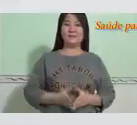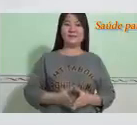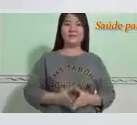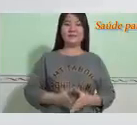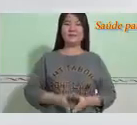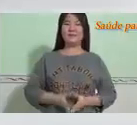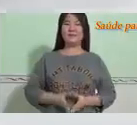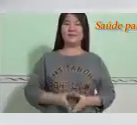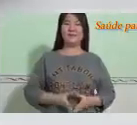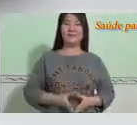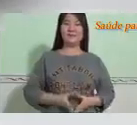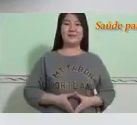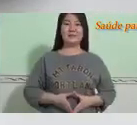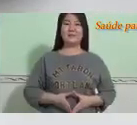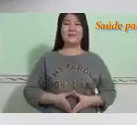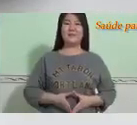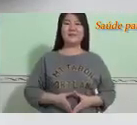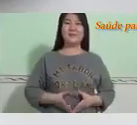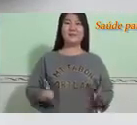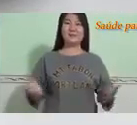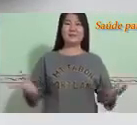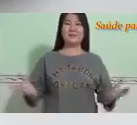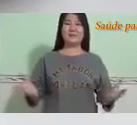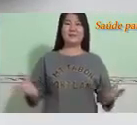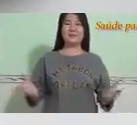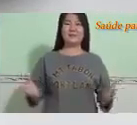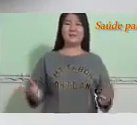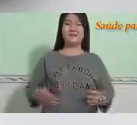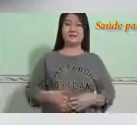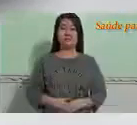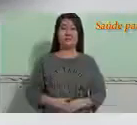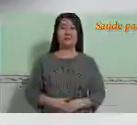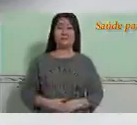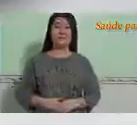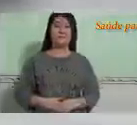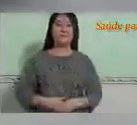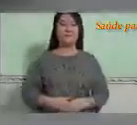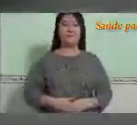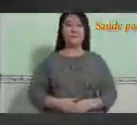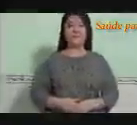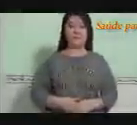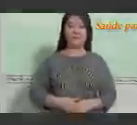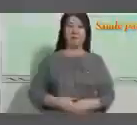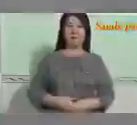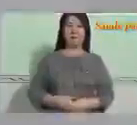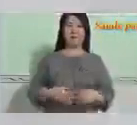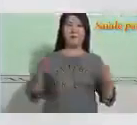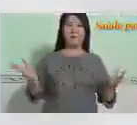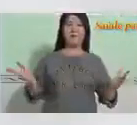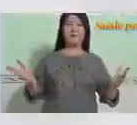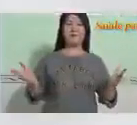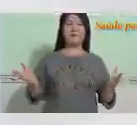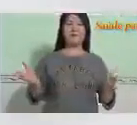Desta forma, as nanopartículas não causam malformação, inchaço ou qualquer problema, mostrando-se eficaz no